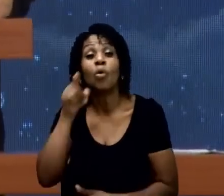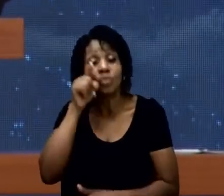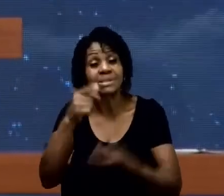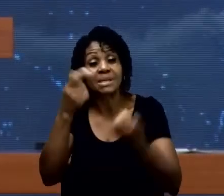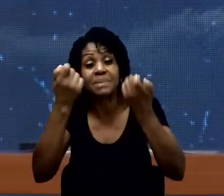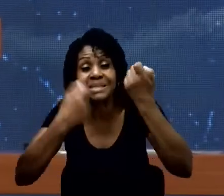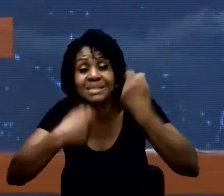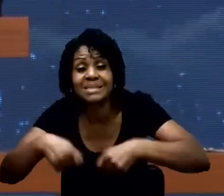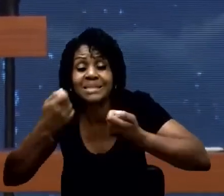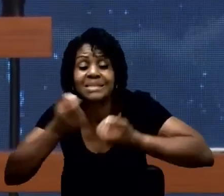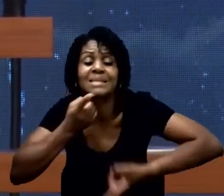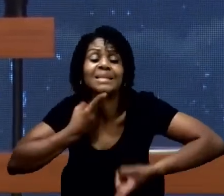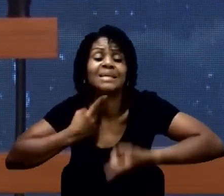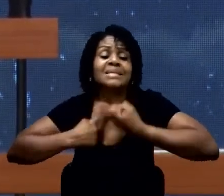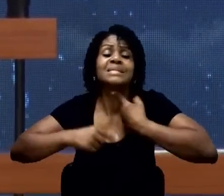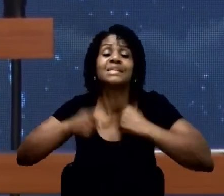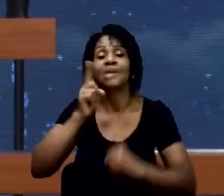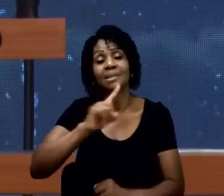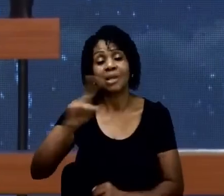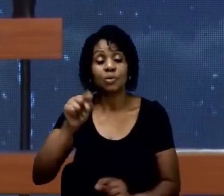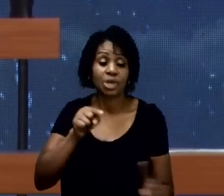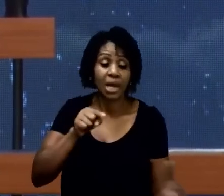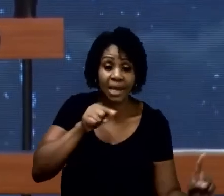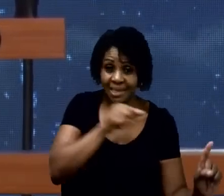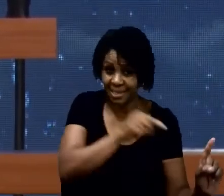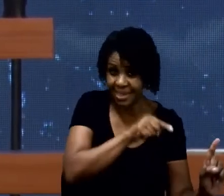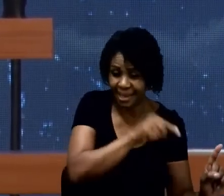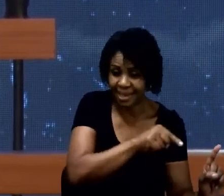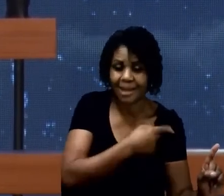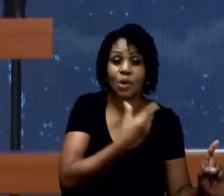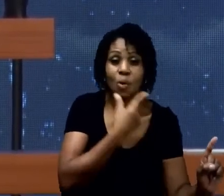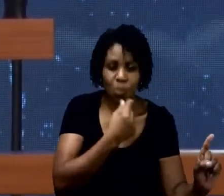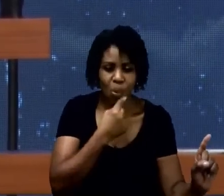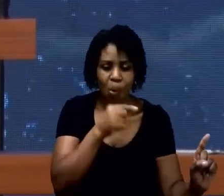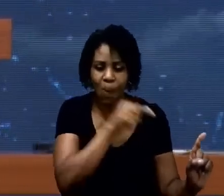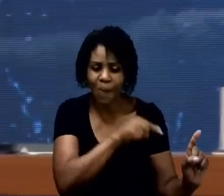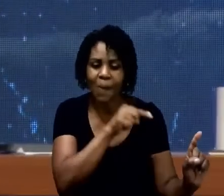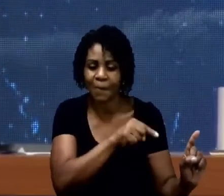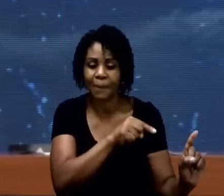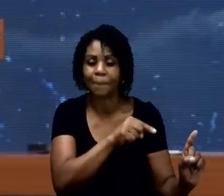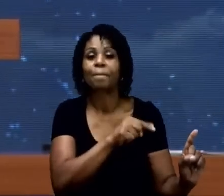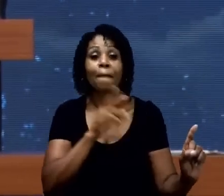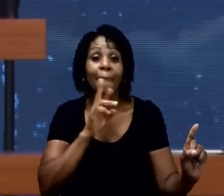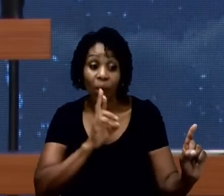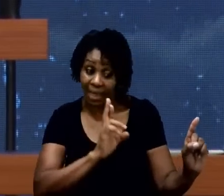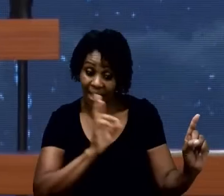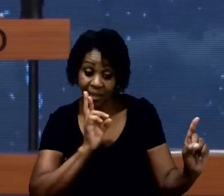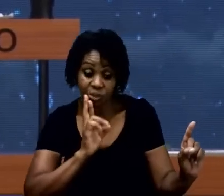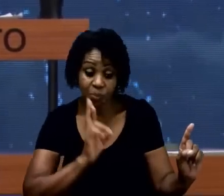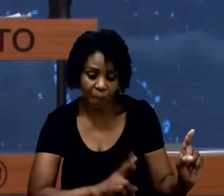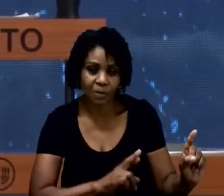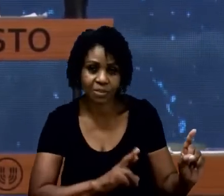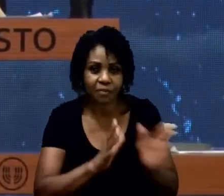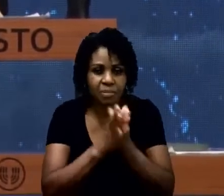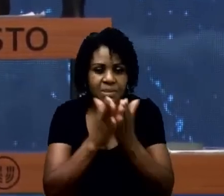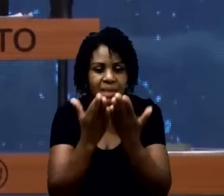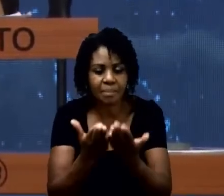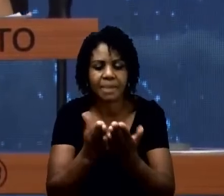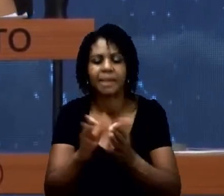essa ânsia. E quando o gadareano... Olha o resultado do gadareano. Eu quero que você abra em Marcos 5.